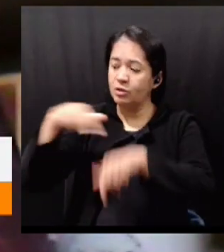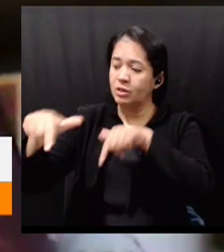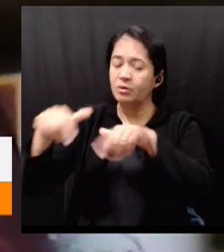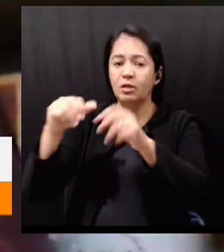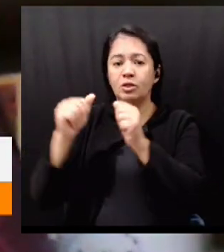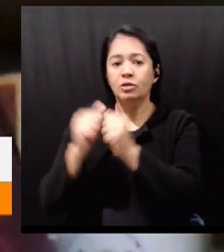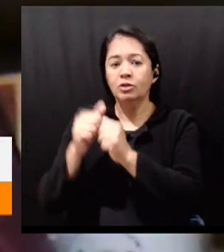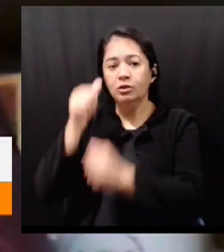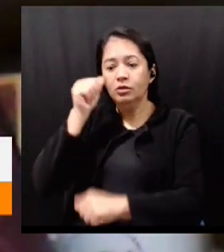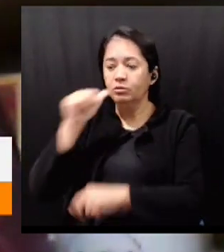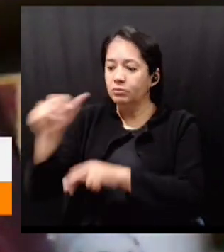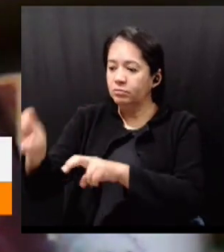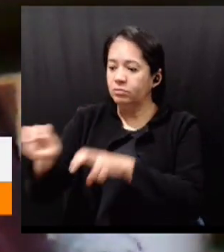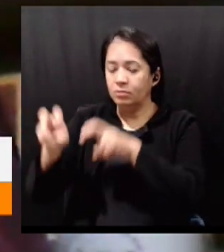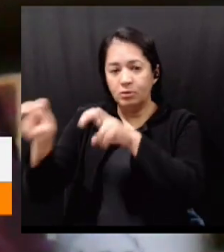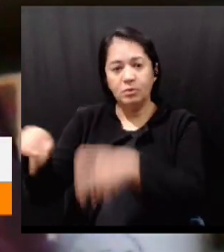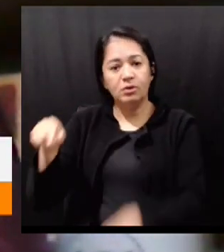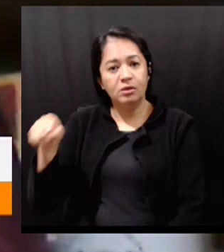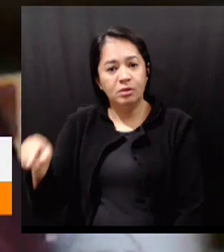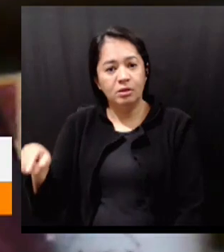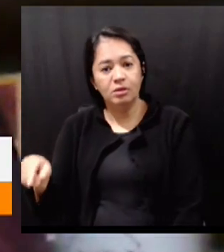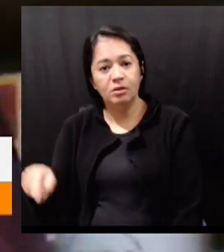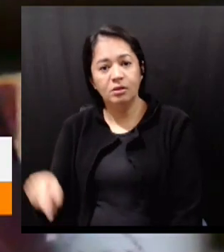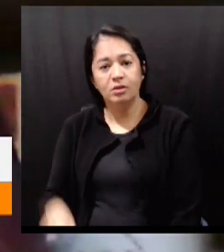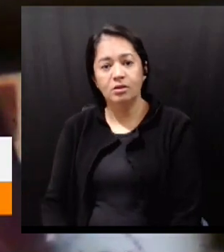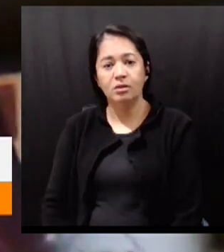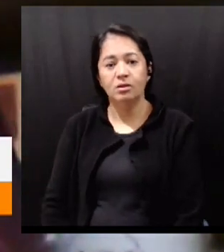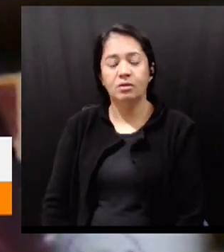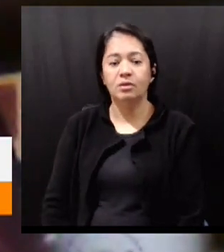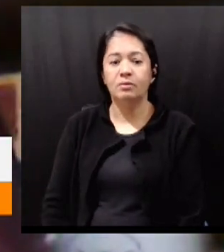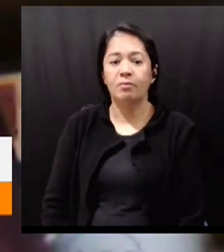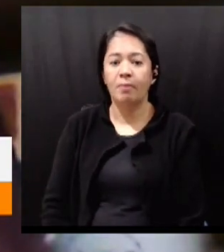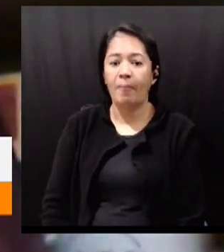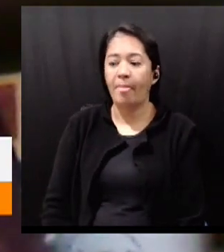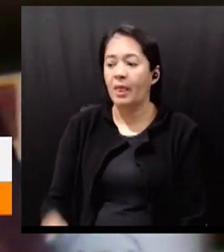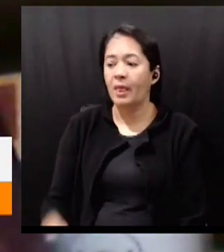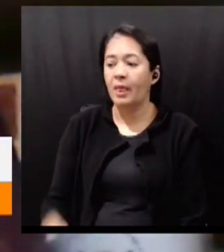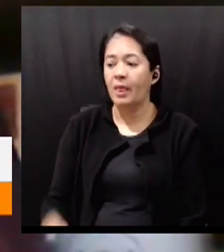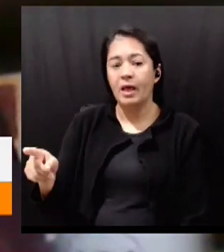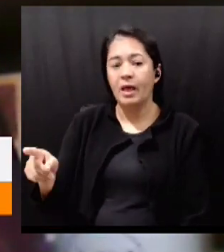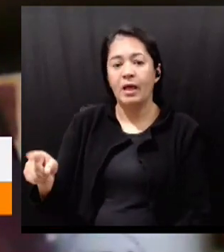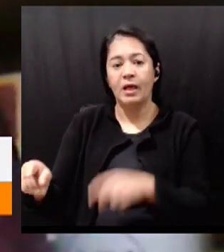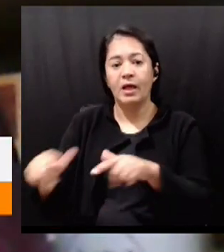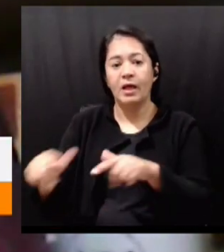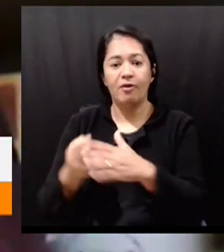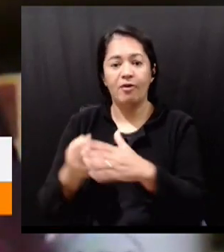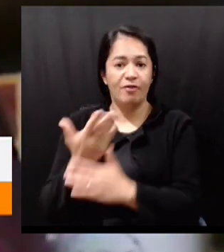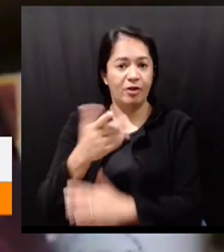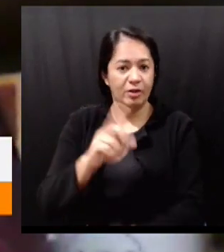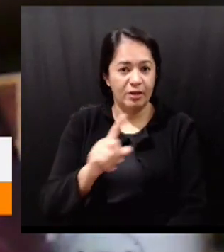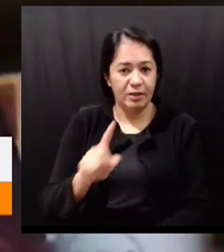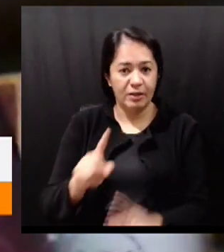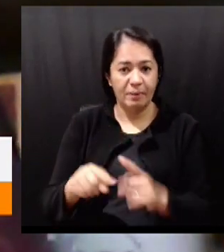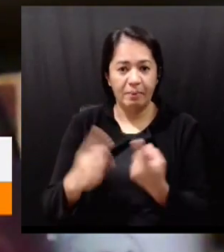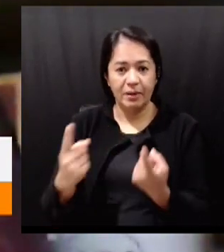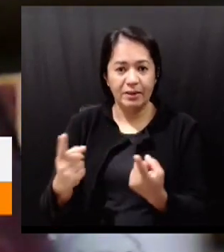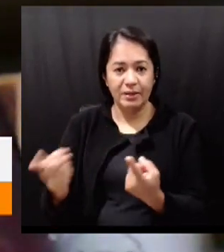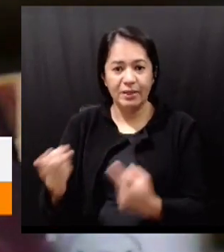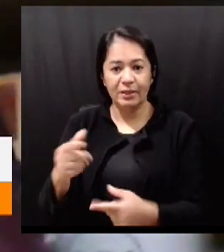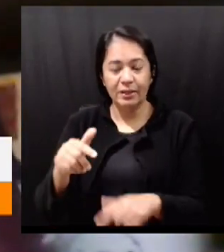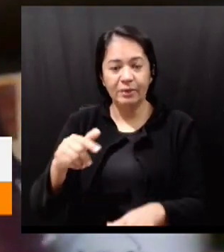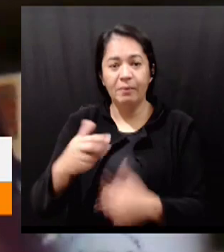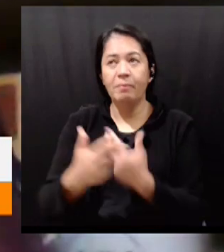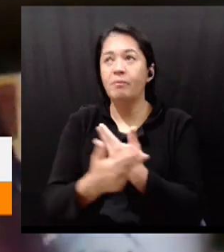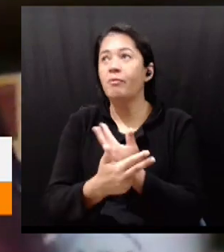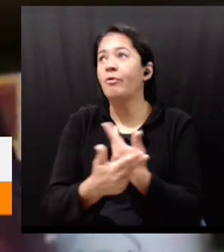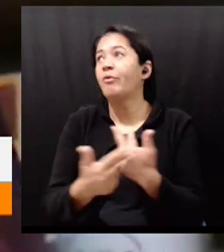do campo, mesmo que ela não saia para trabalhar, né, fora, ela tem também 1000